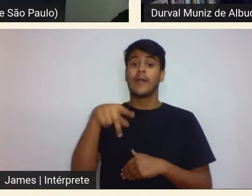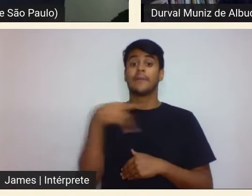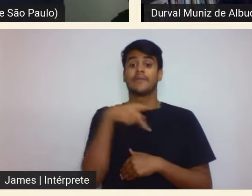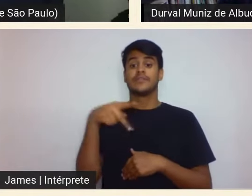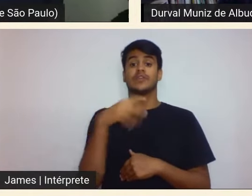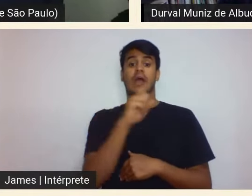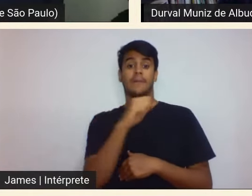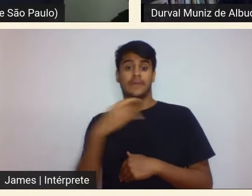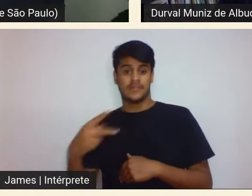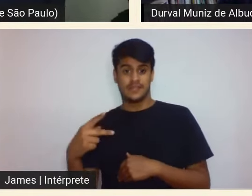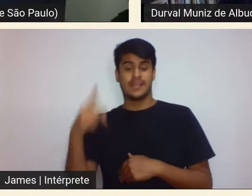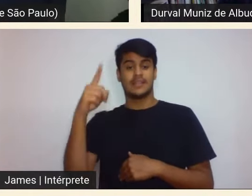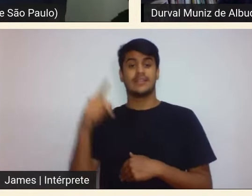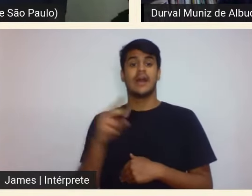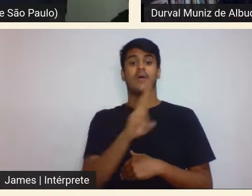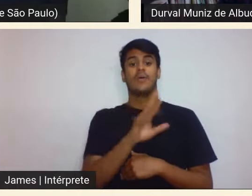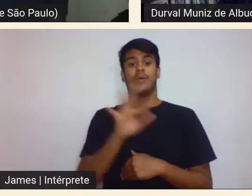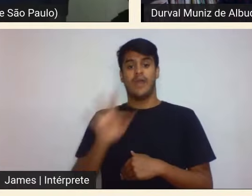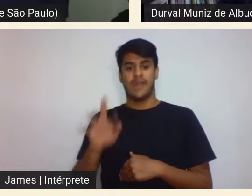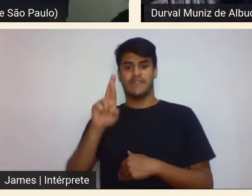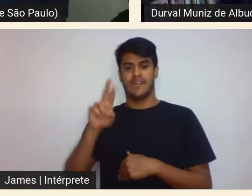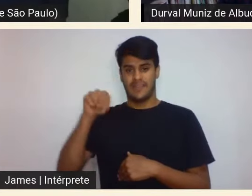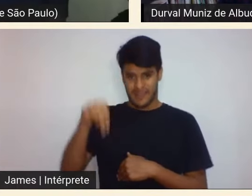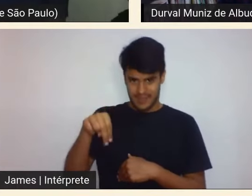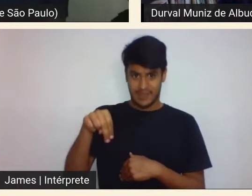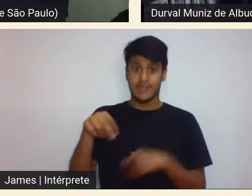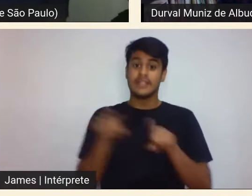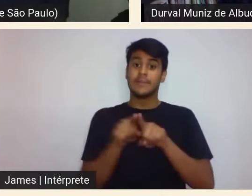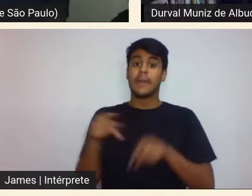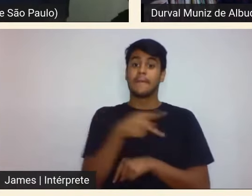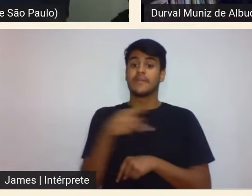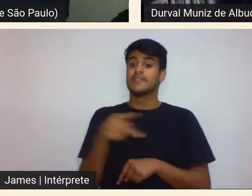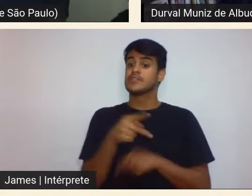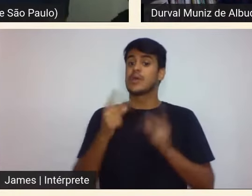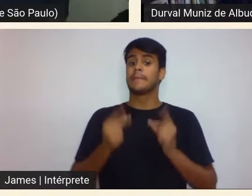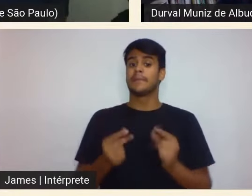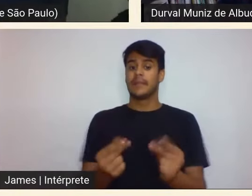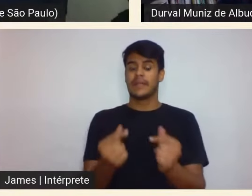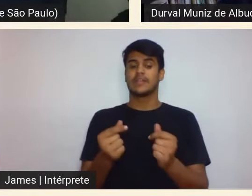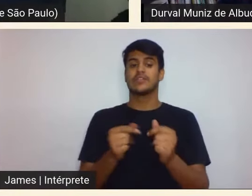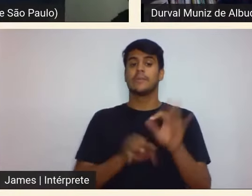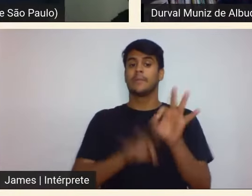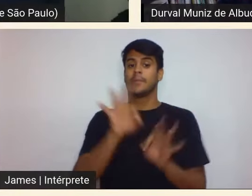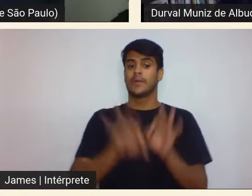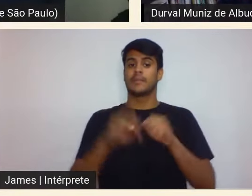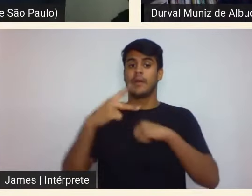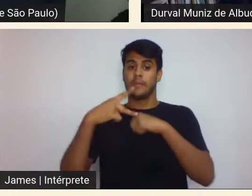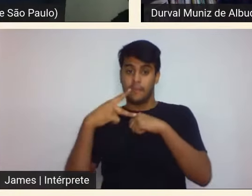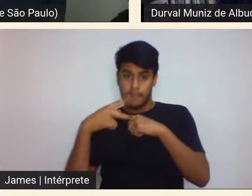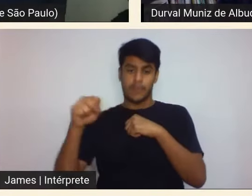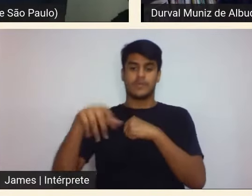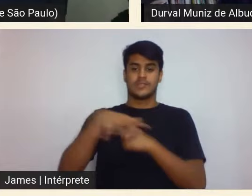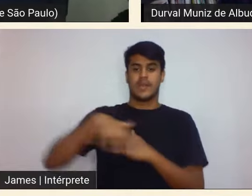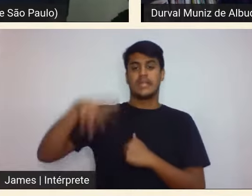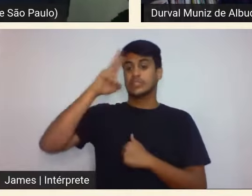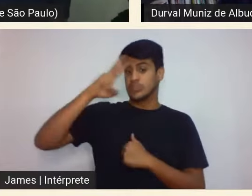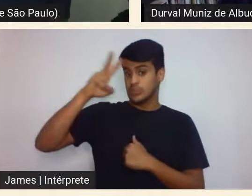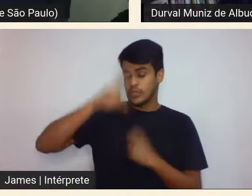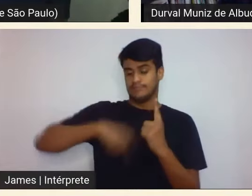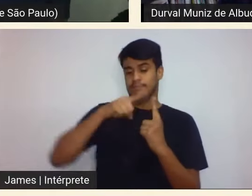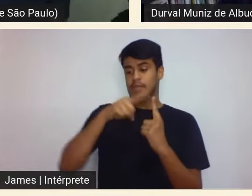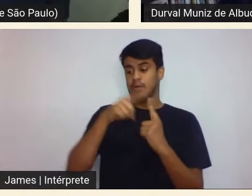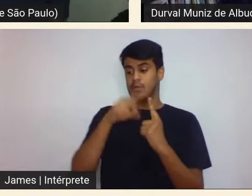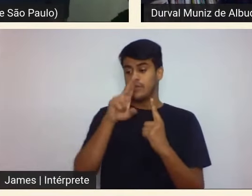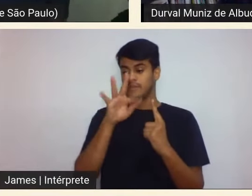Universidade Federal do Rio Grande do Norte e professor permanente dos programas de pós-graduação em Histórias das Universidades Federais